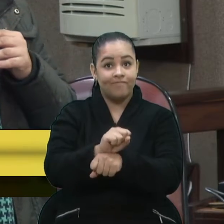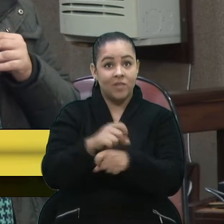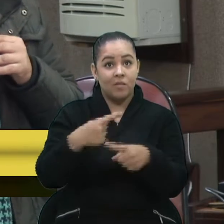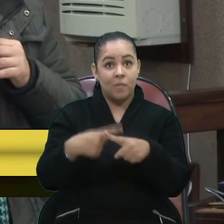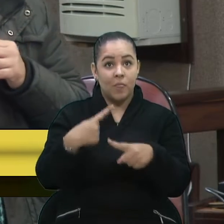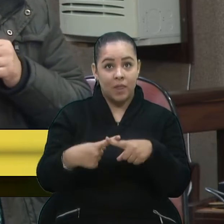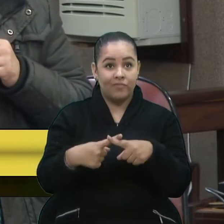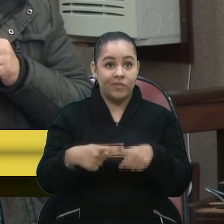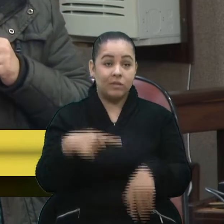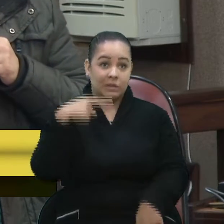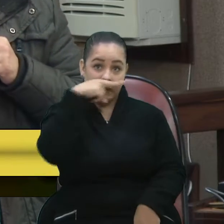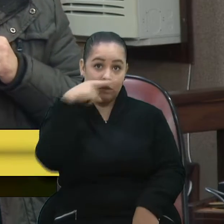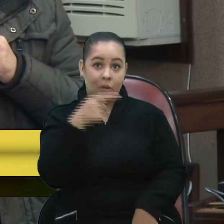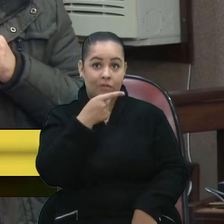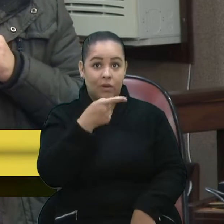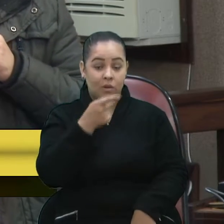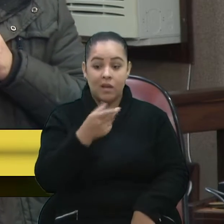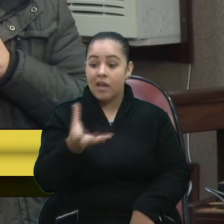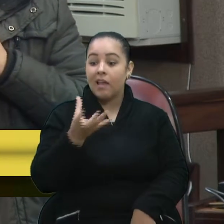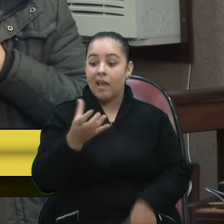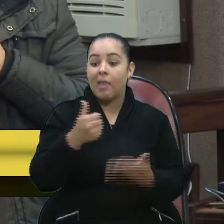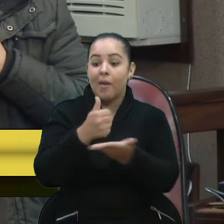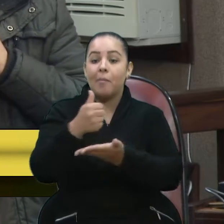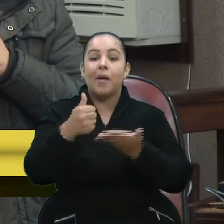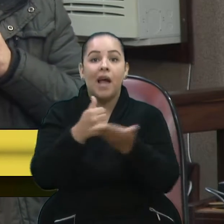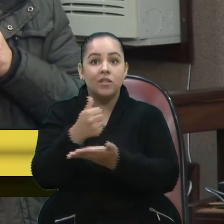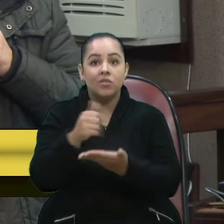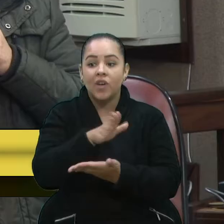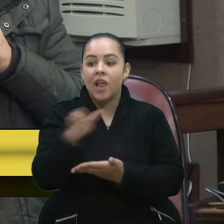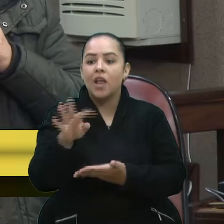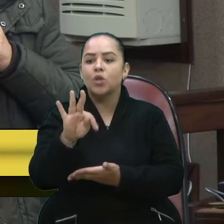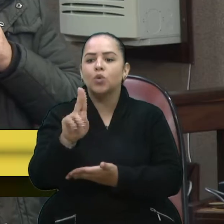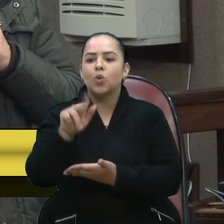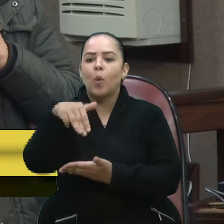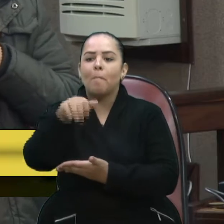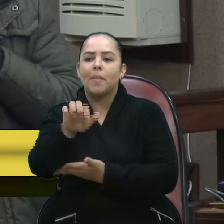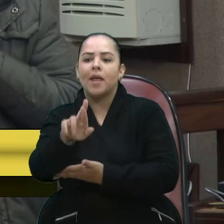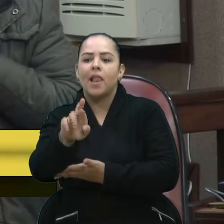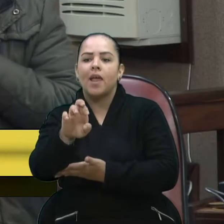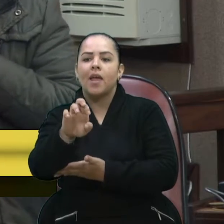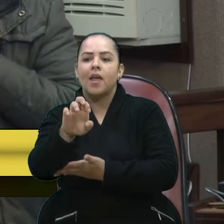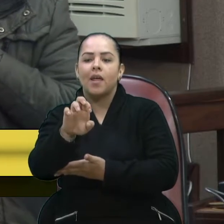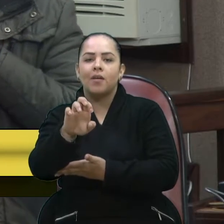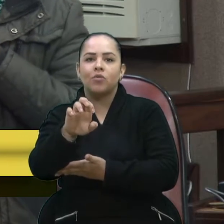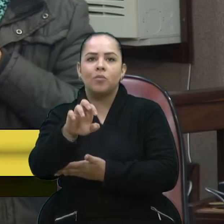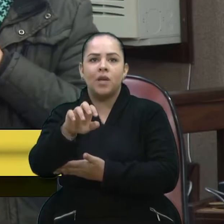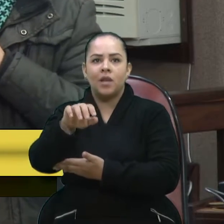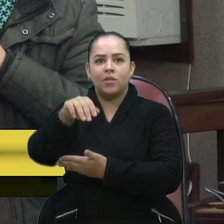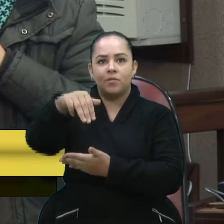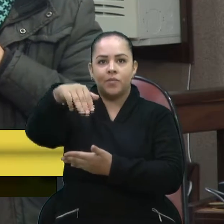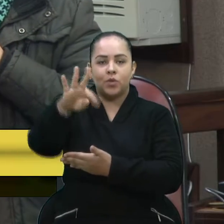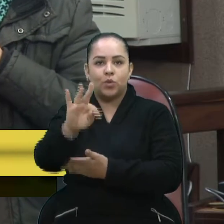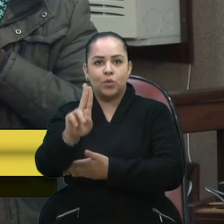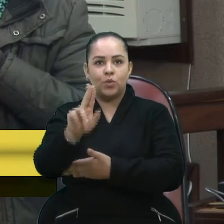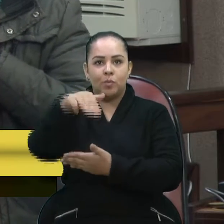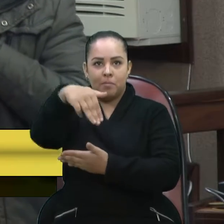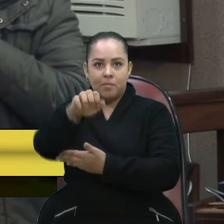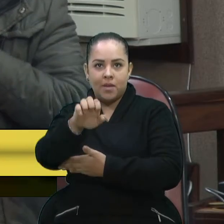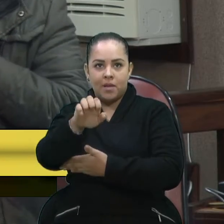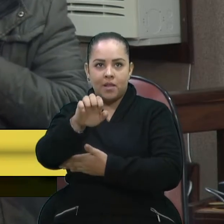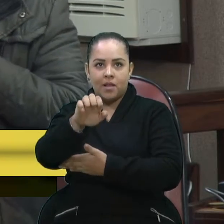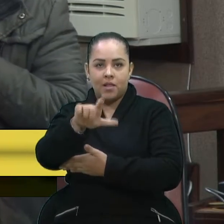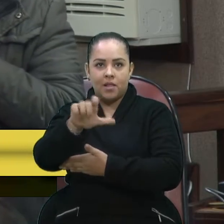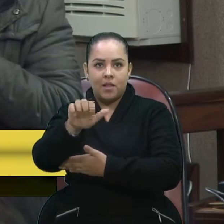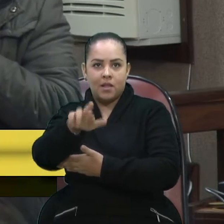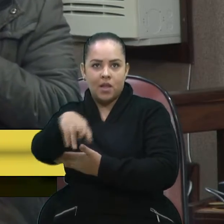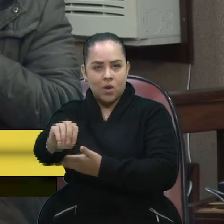vão na tumeleira. Uma parte, vereador. É. Mas se tem lei e já não pagam, é melhor ter a